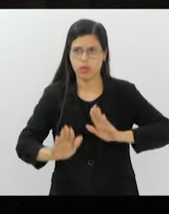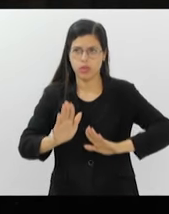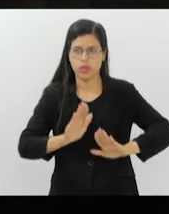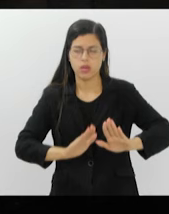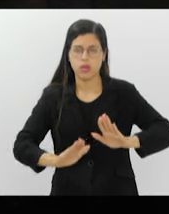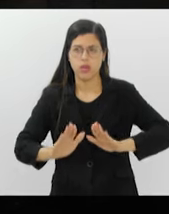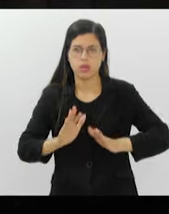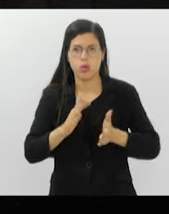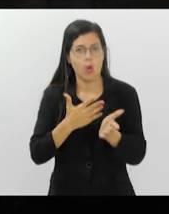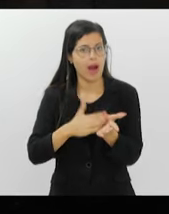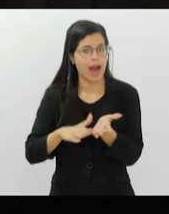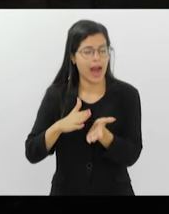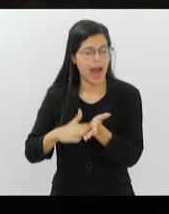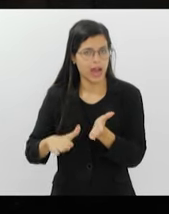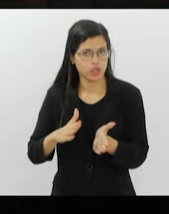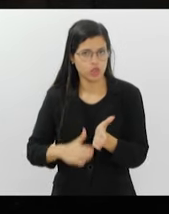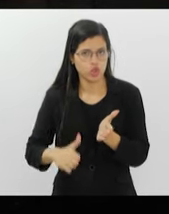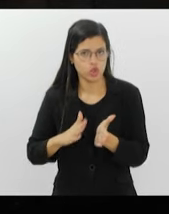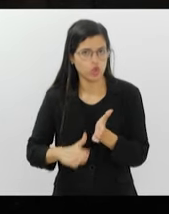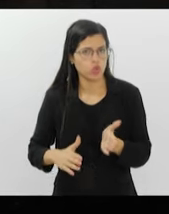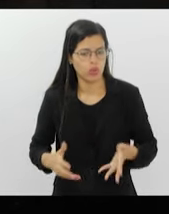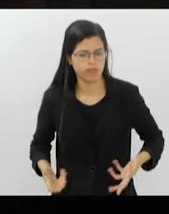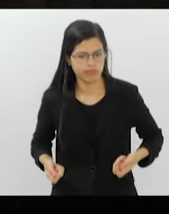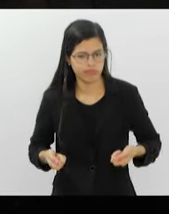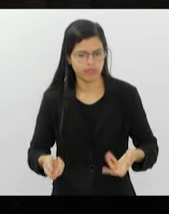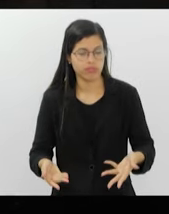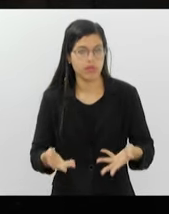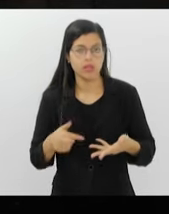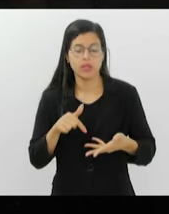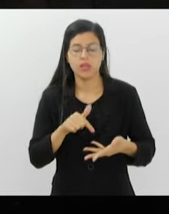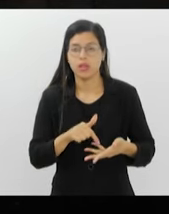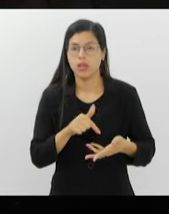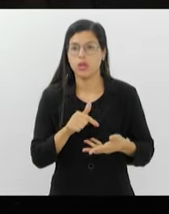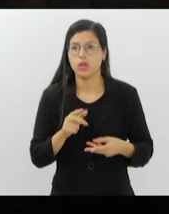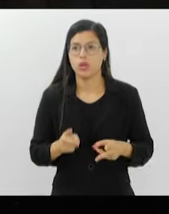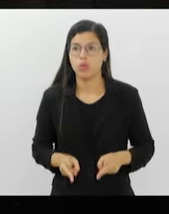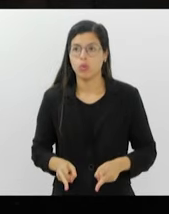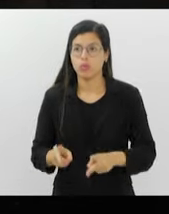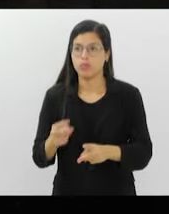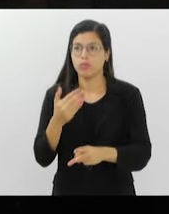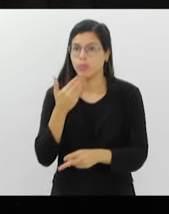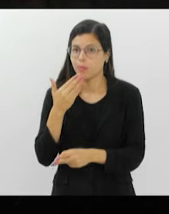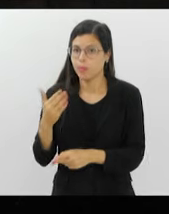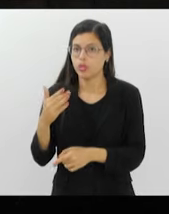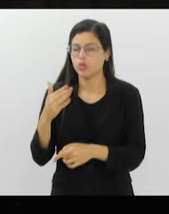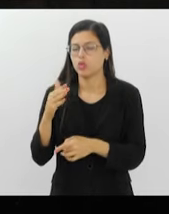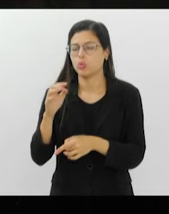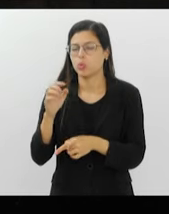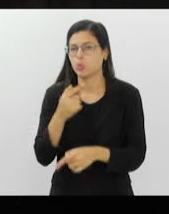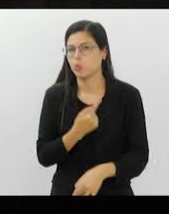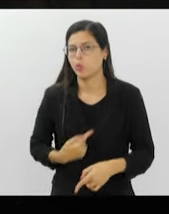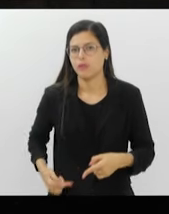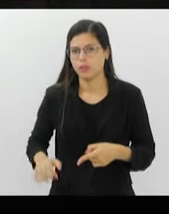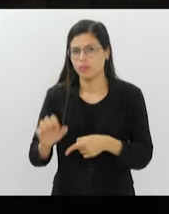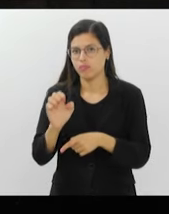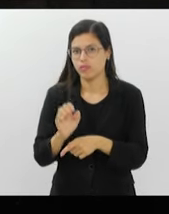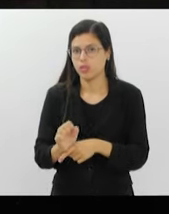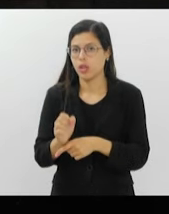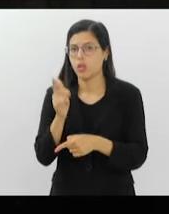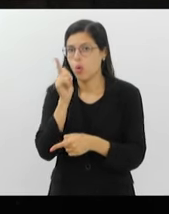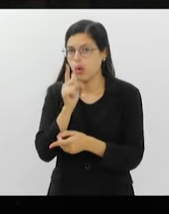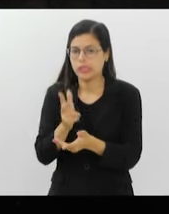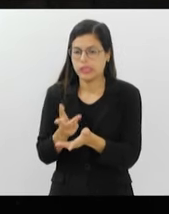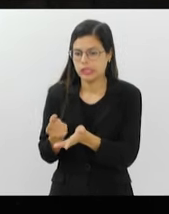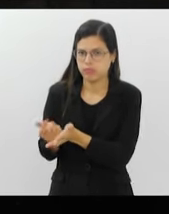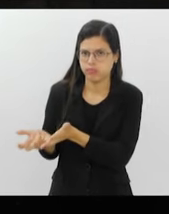as despesas e continuar a apertar o governo para aumentar as receitas porque também se coloca